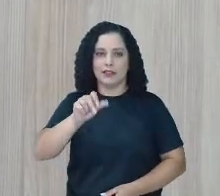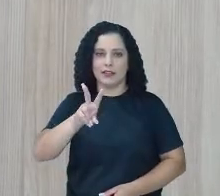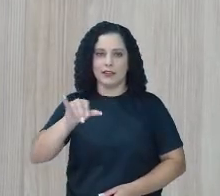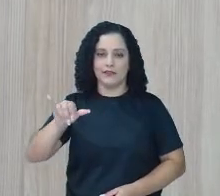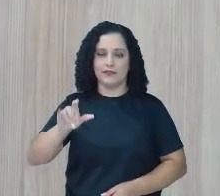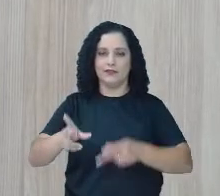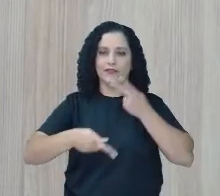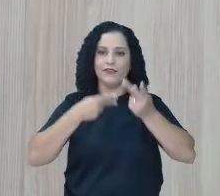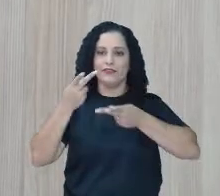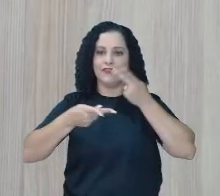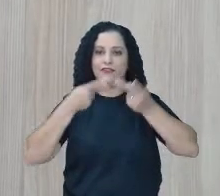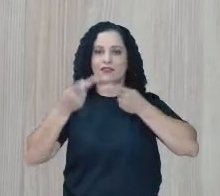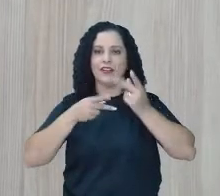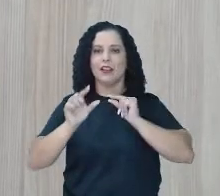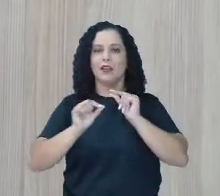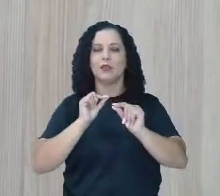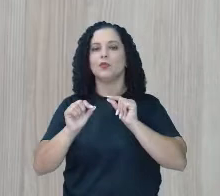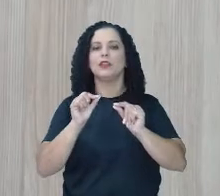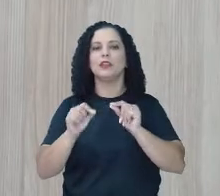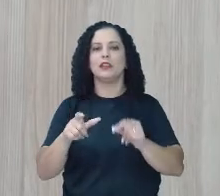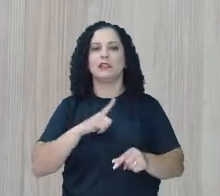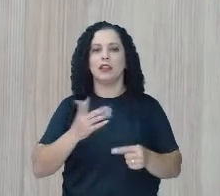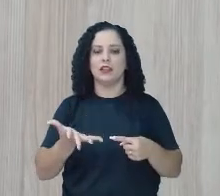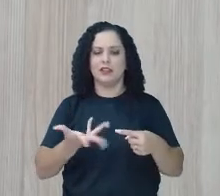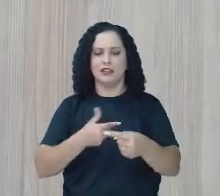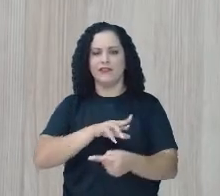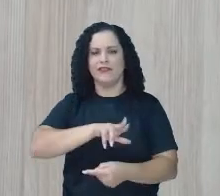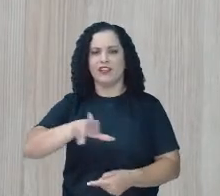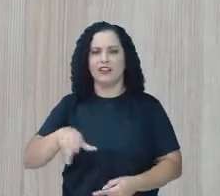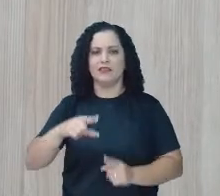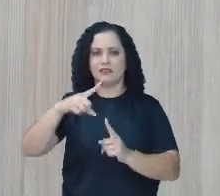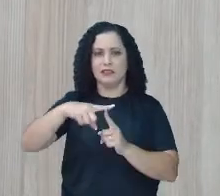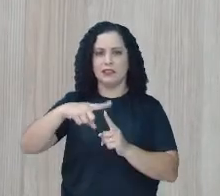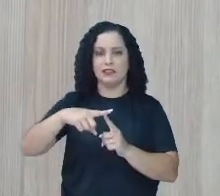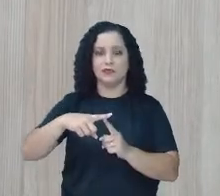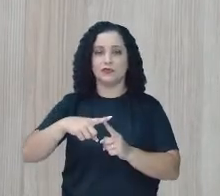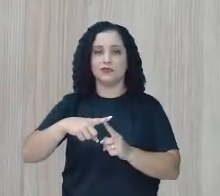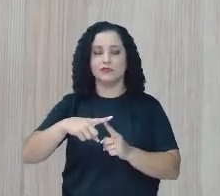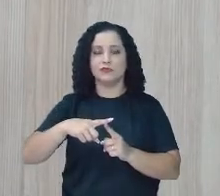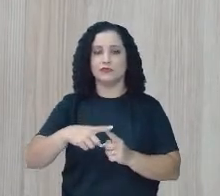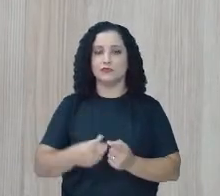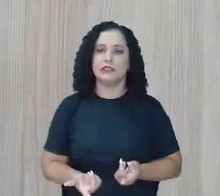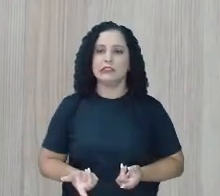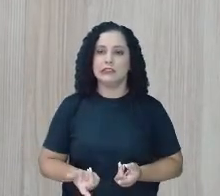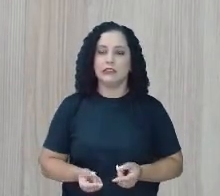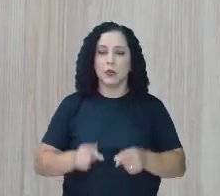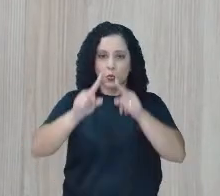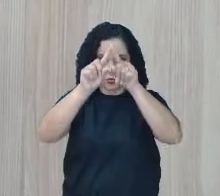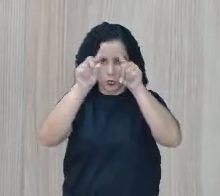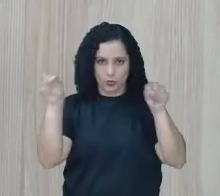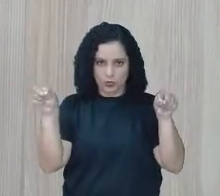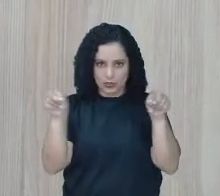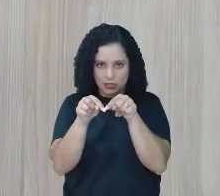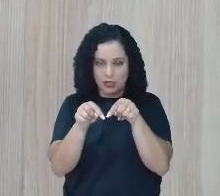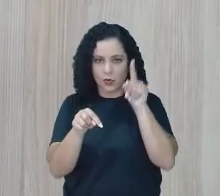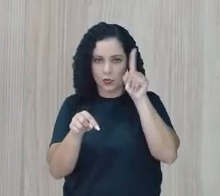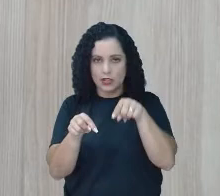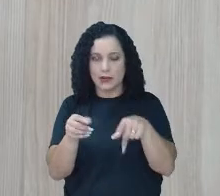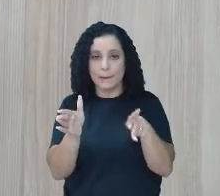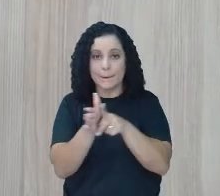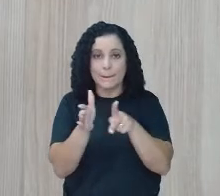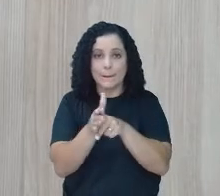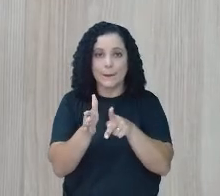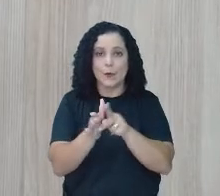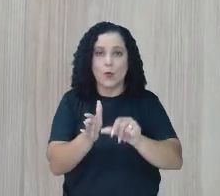mais importante, certo? Mas e as outras formas geométricas? Vejam só. Davi, o triângulo, ele é o polígono,